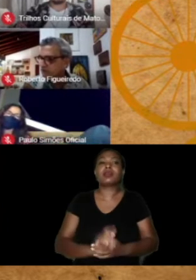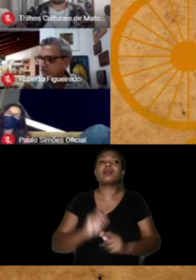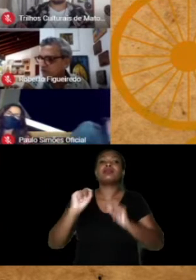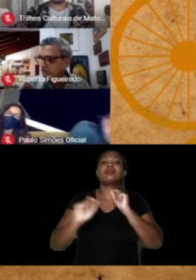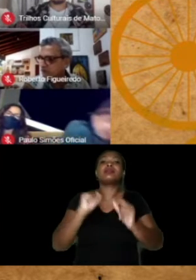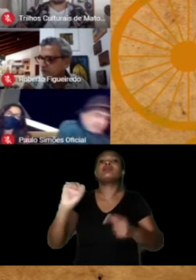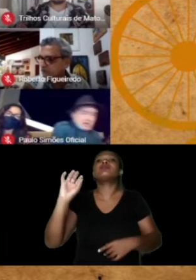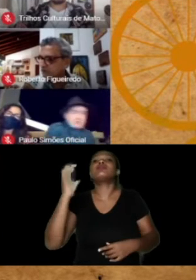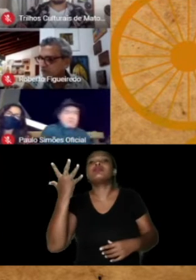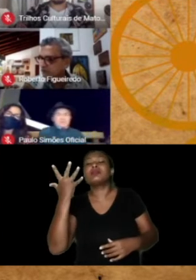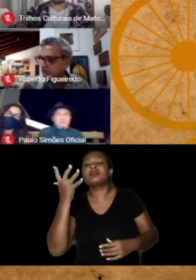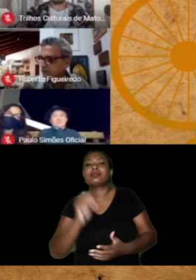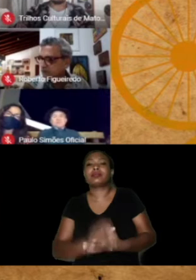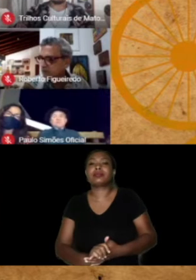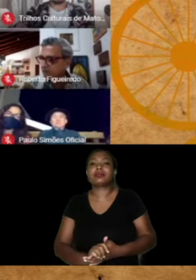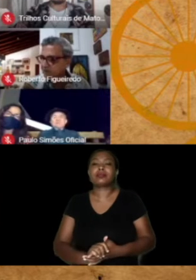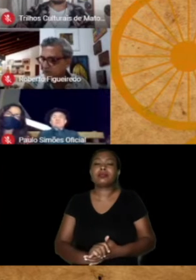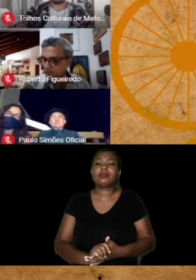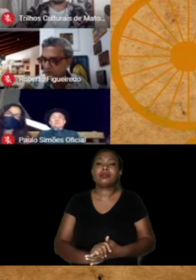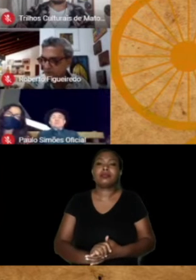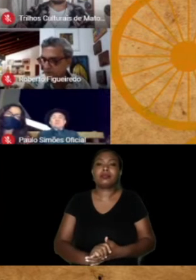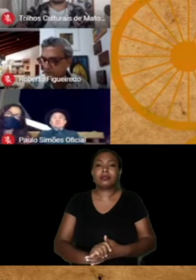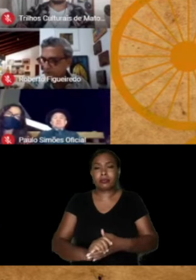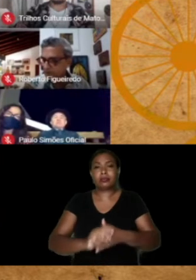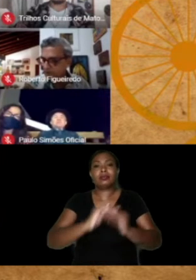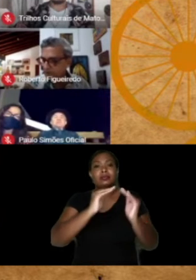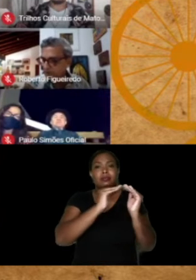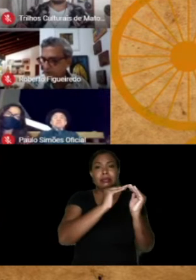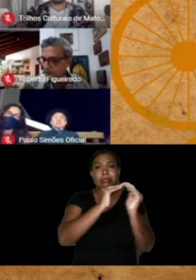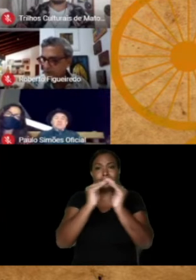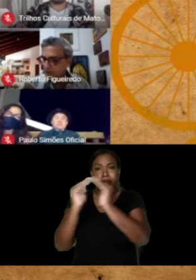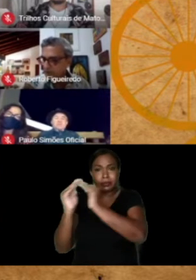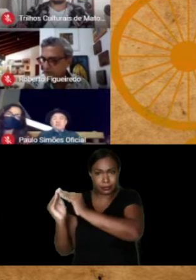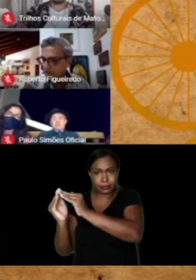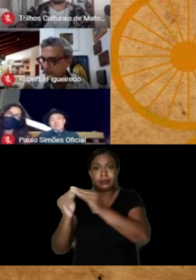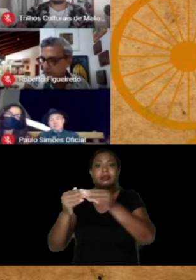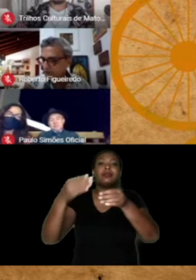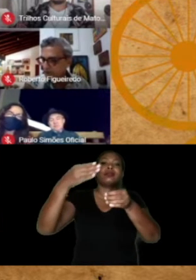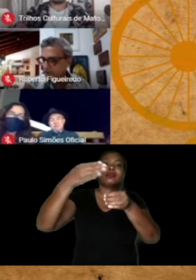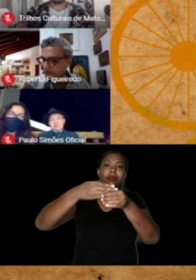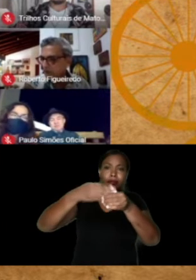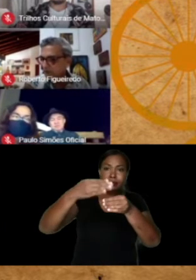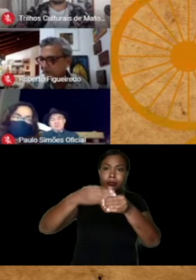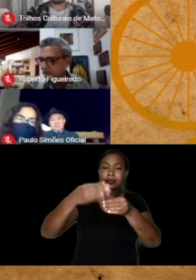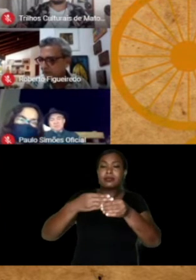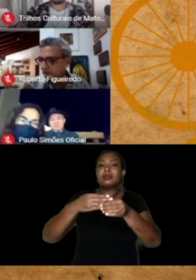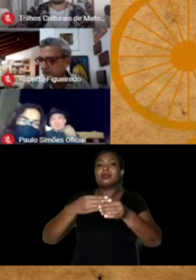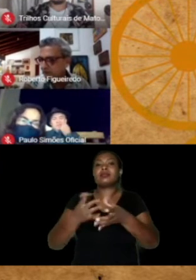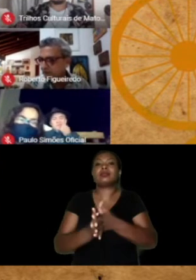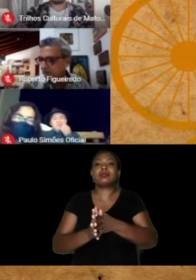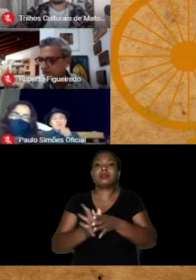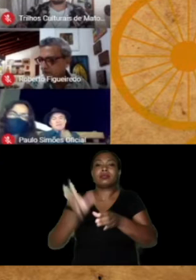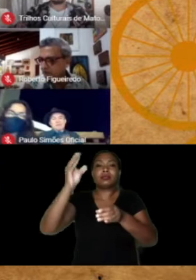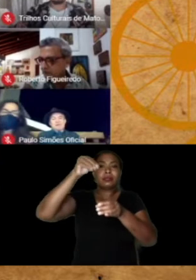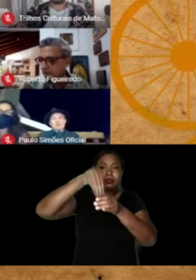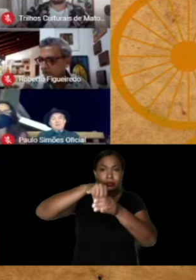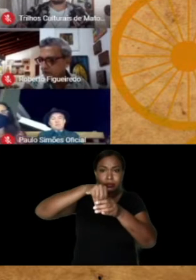aconteceu? A vila ferroviária, ela é um enclave dentro da